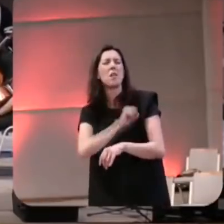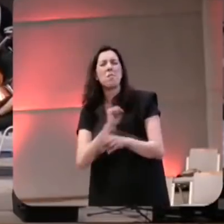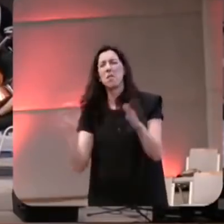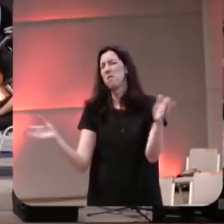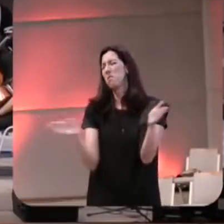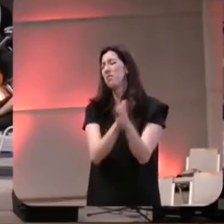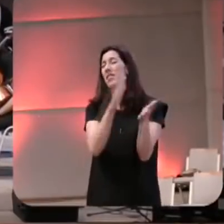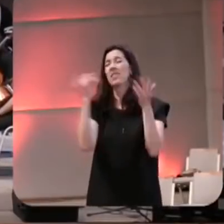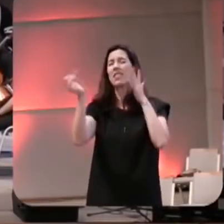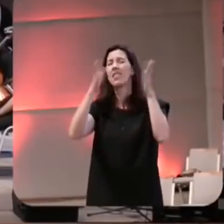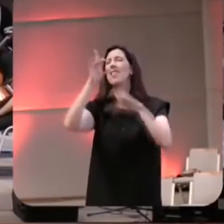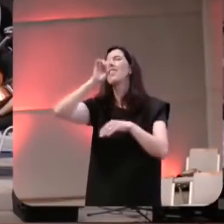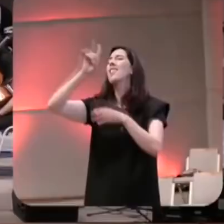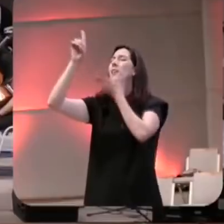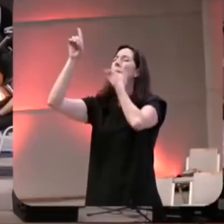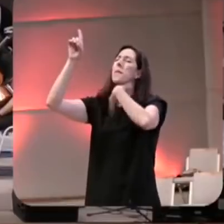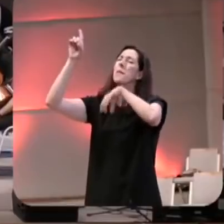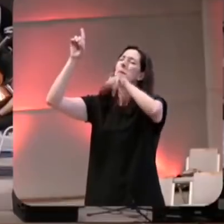Ó Pai,